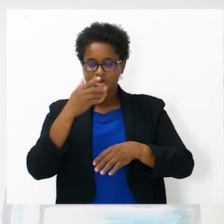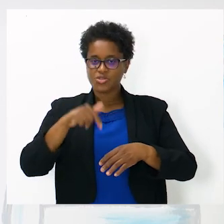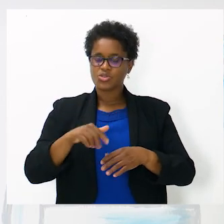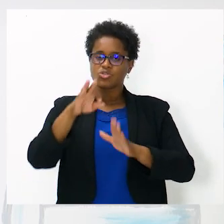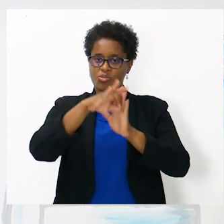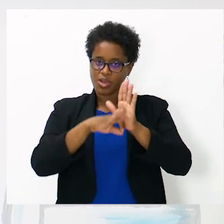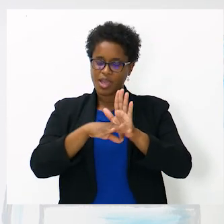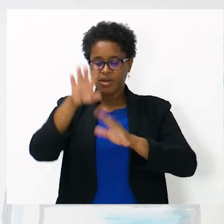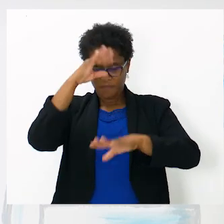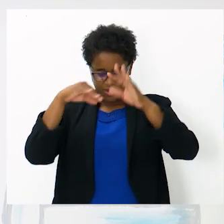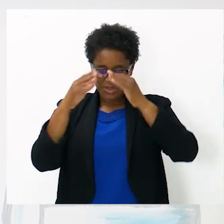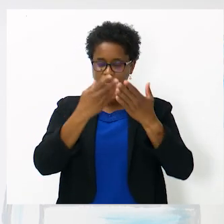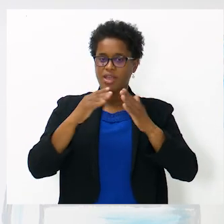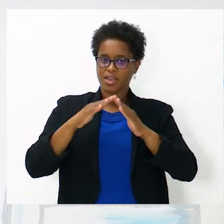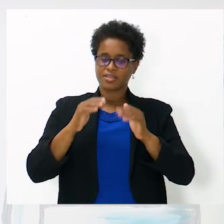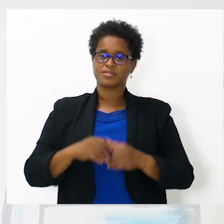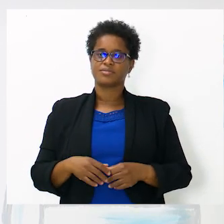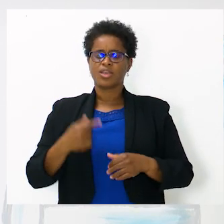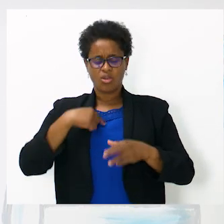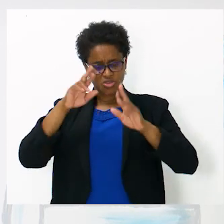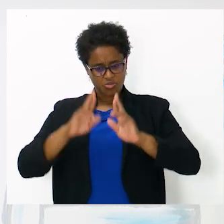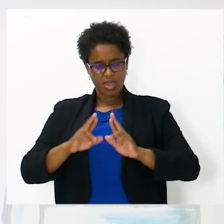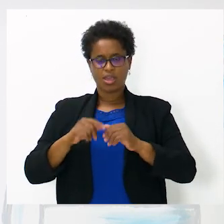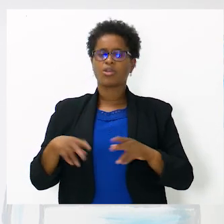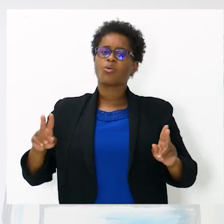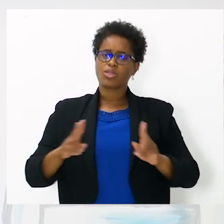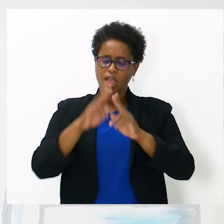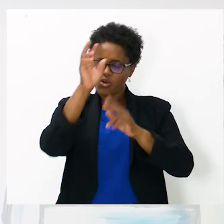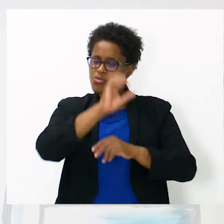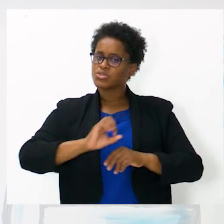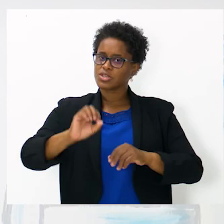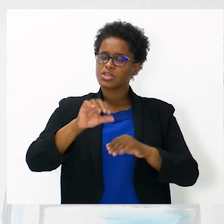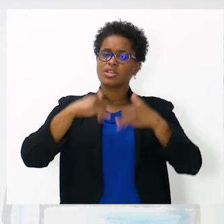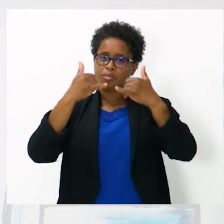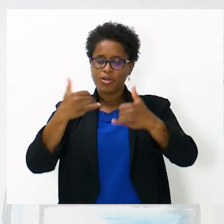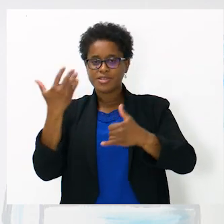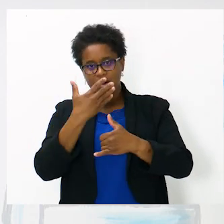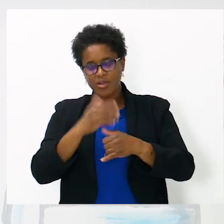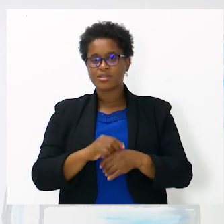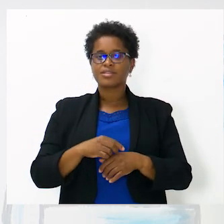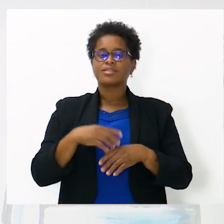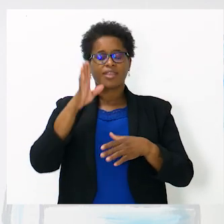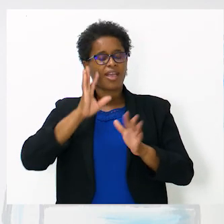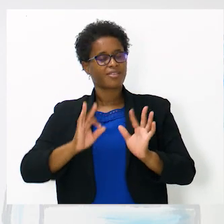hoje no programa Aprender a Estudar em Casa. Espero encontrar convosco na próxima